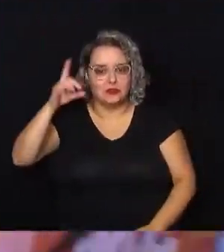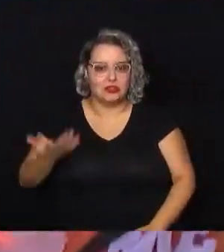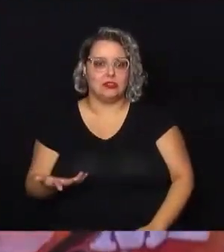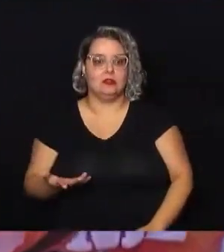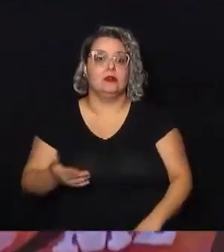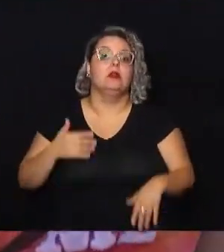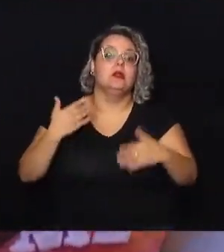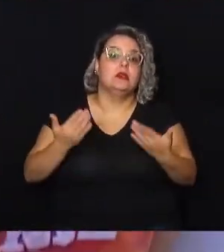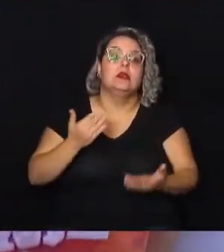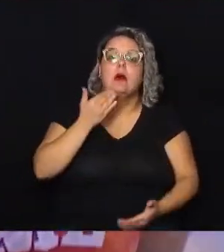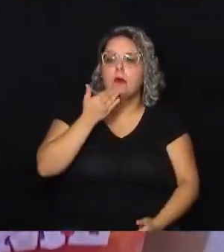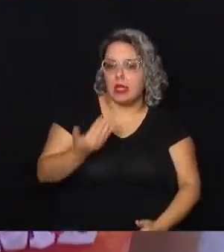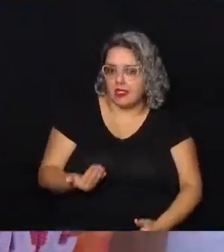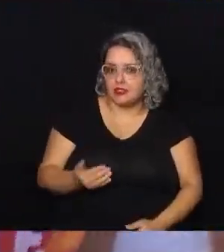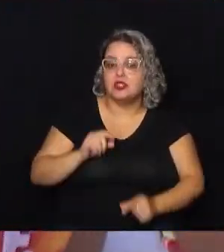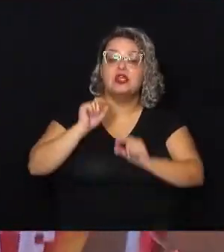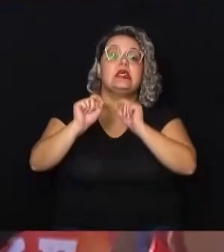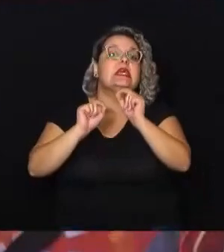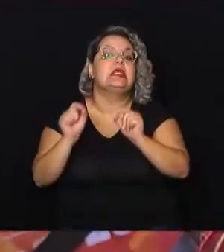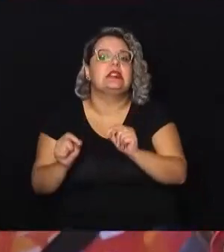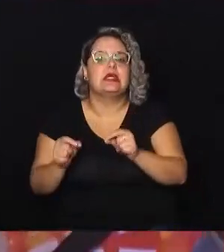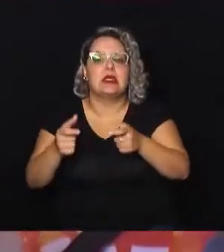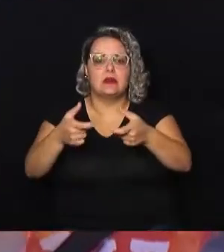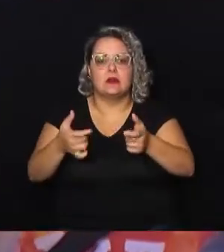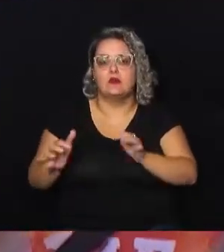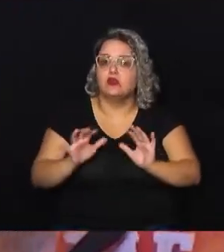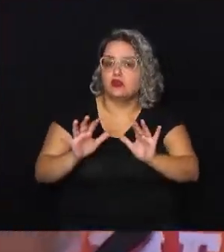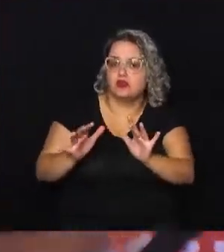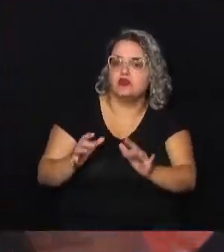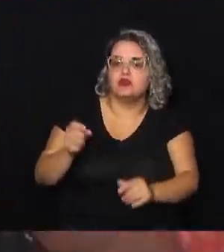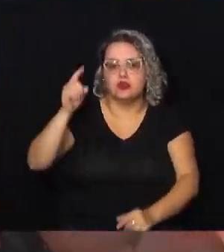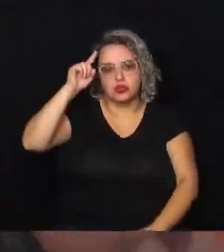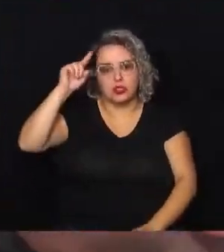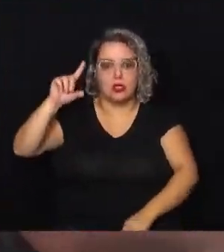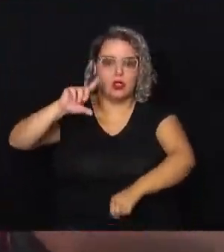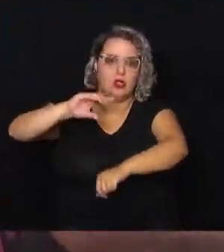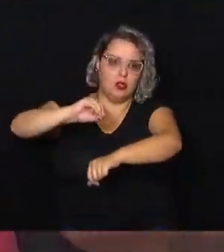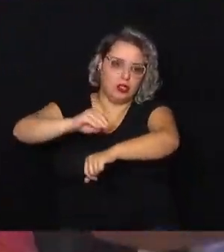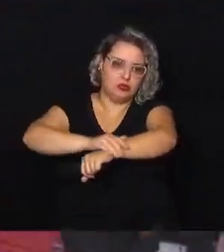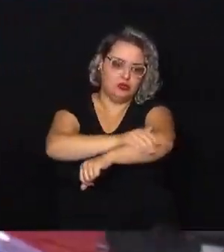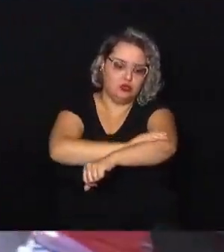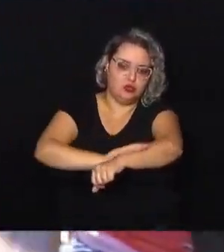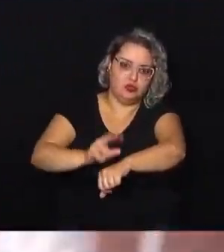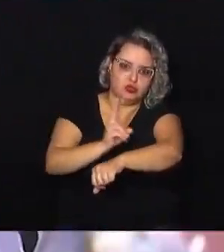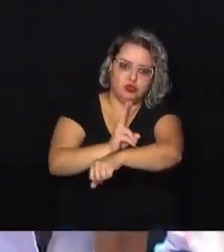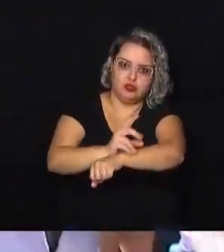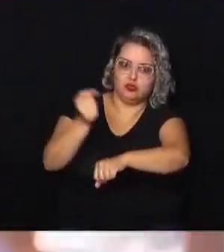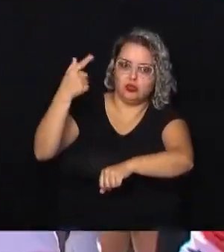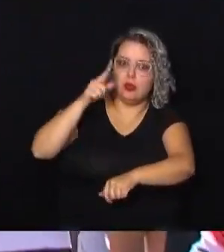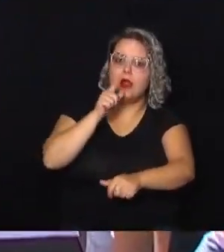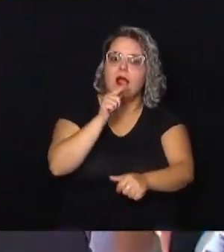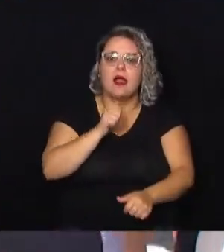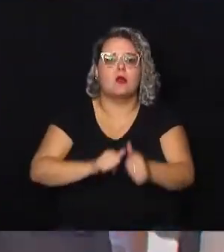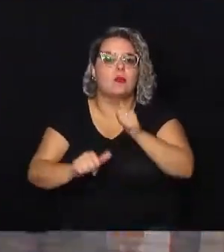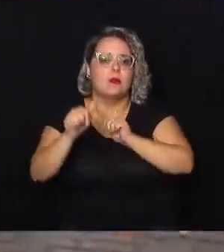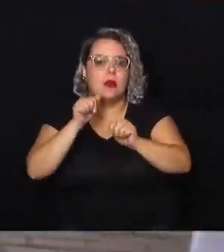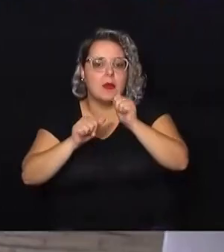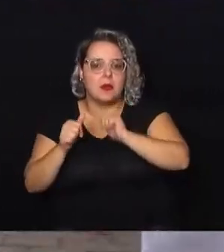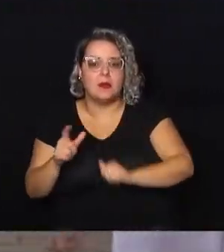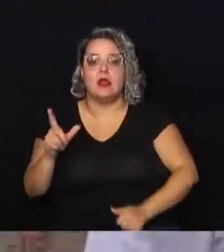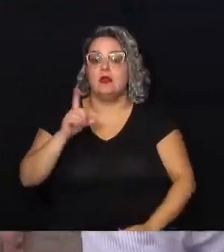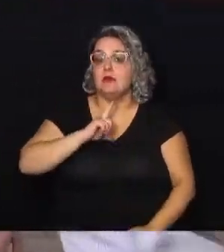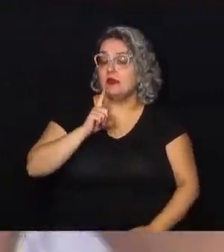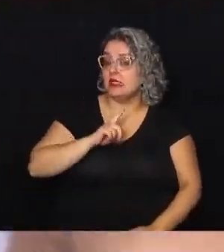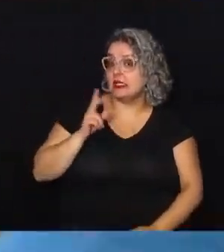a gente pede assim, para quem for nos bloquinhos de dia, protetor solar, hidratação, né? Vai ter, assim,